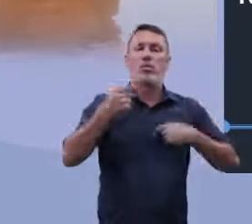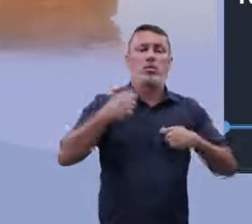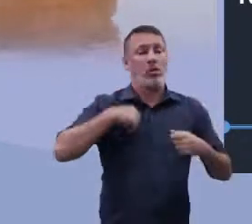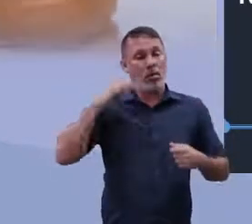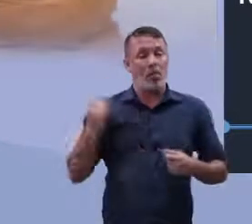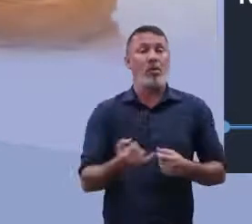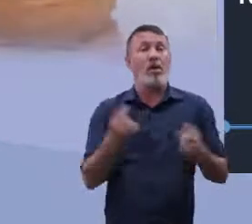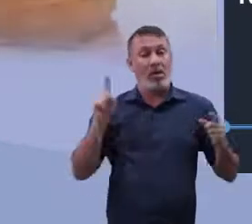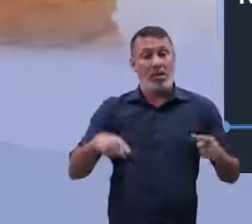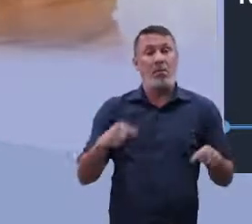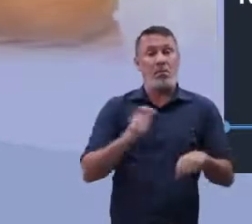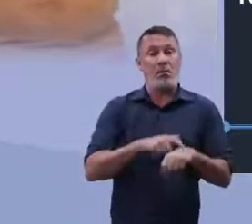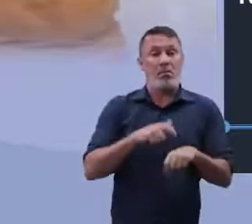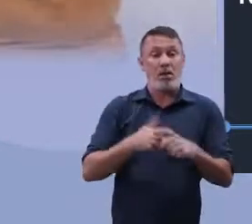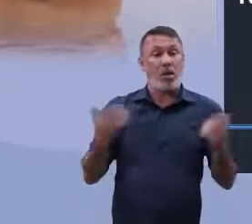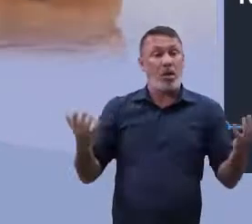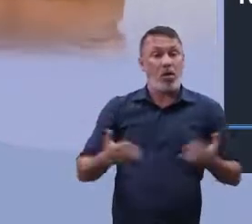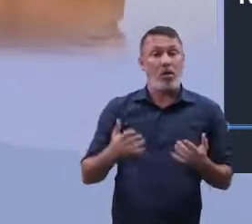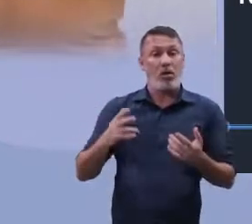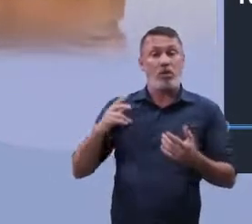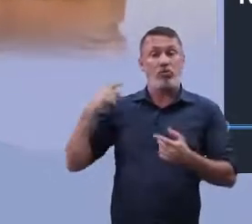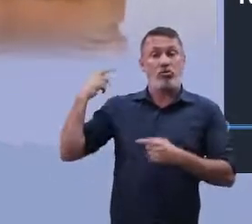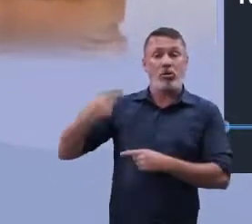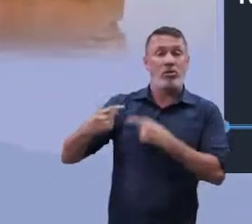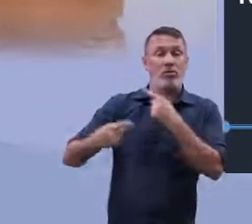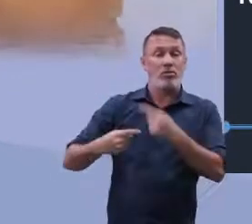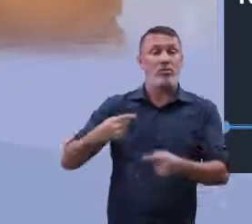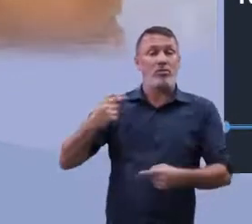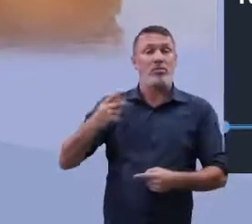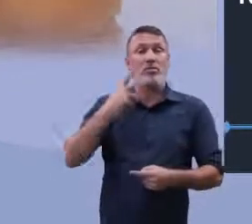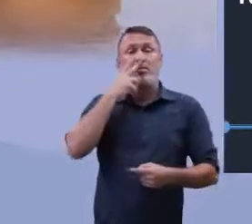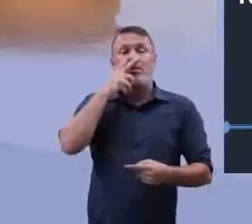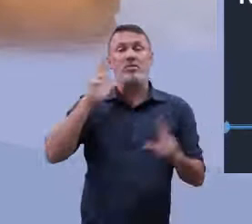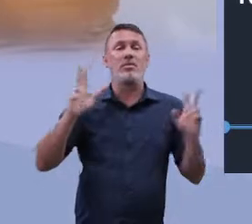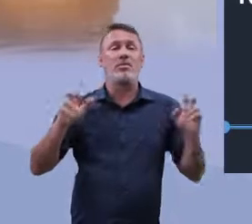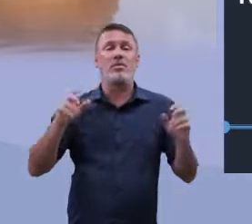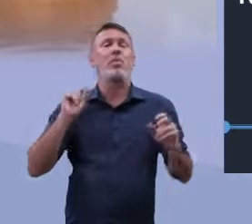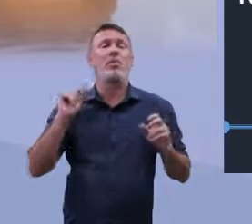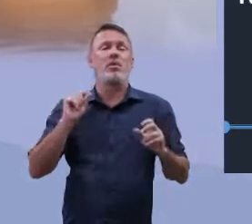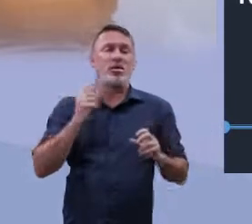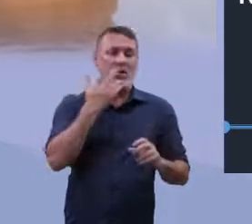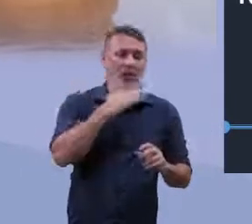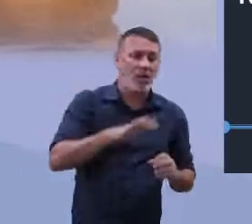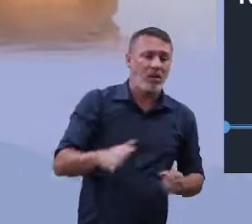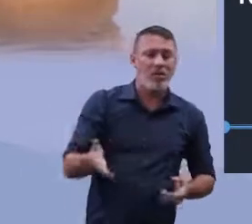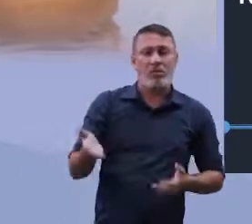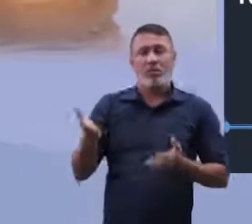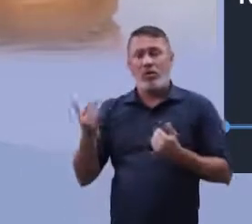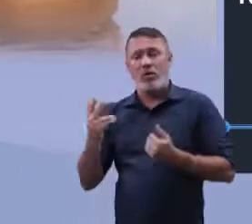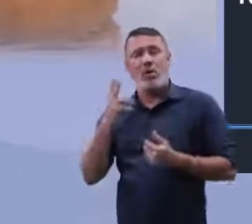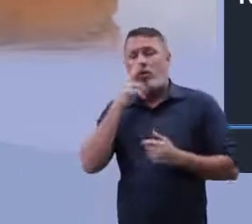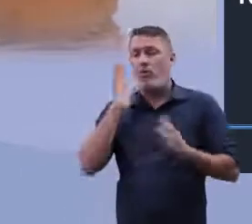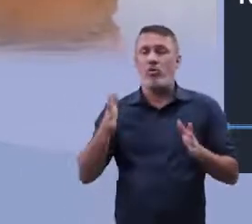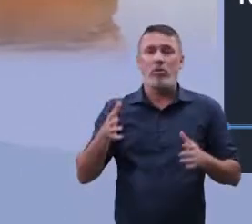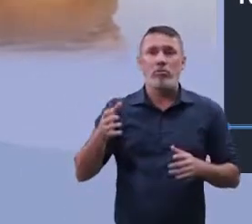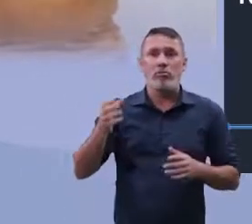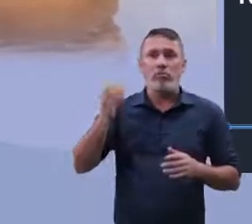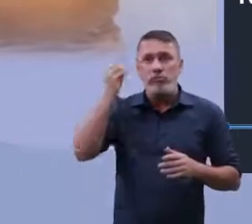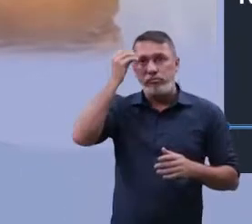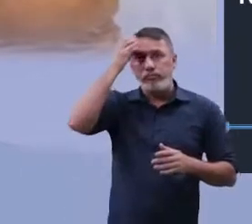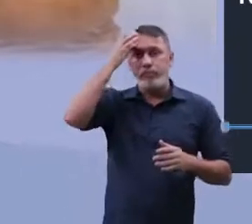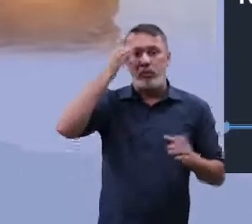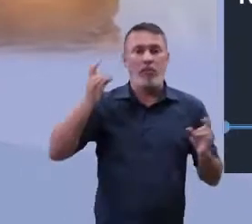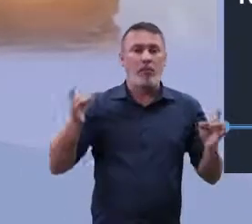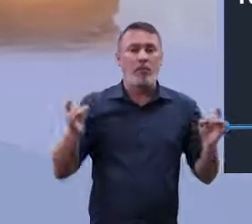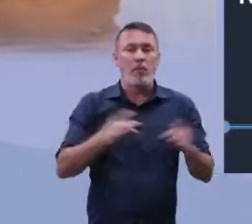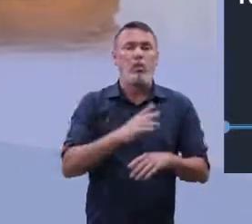basicamente, a geração Coca-Cola é a geração que nós estamos vivendo. A criança, o adolescente, o adulto, o jovem, parece que são